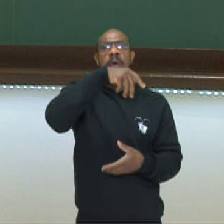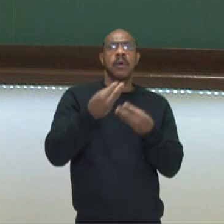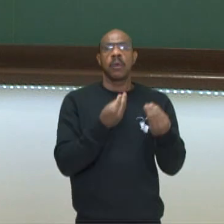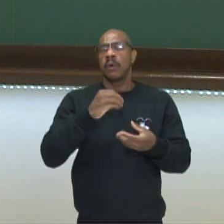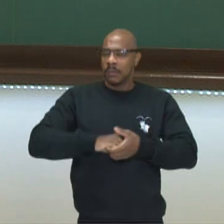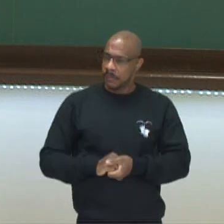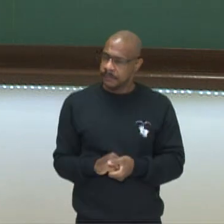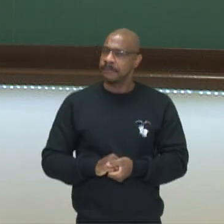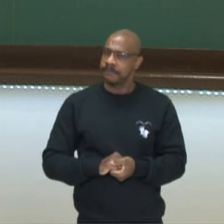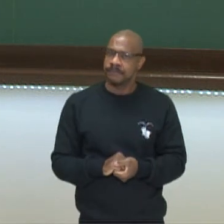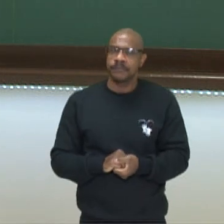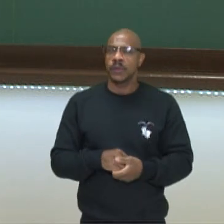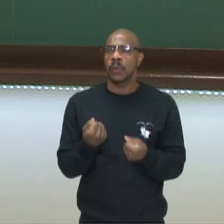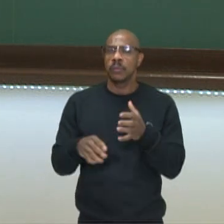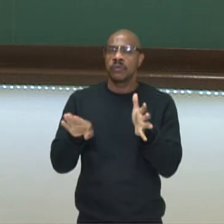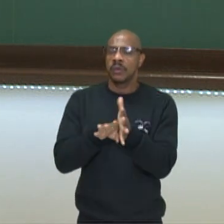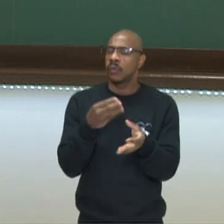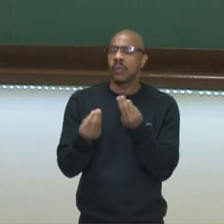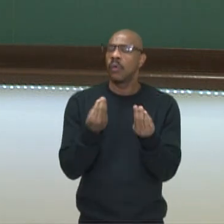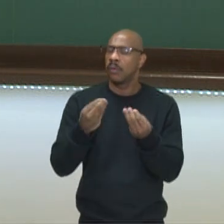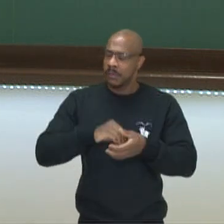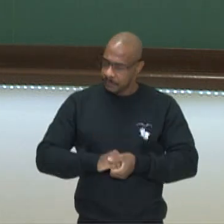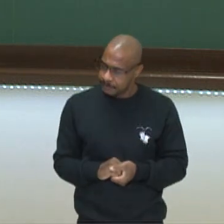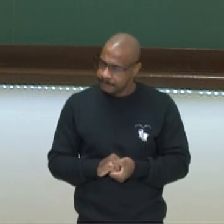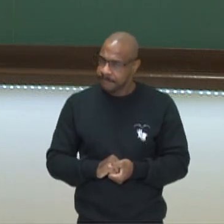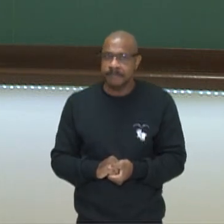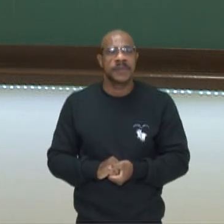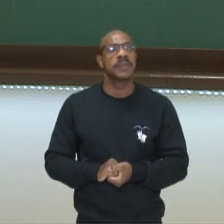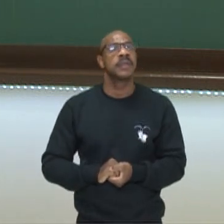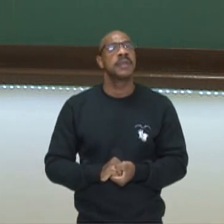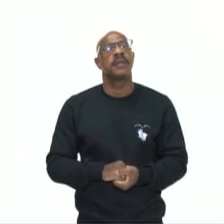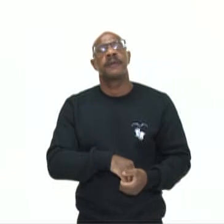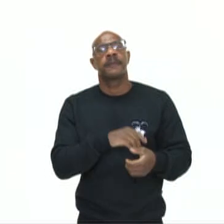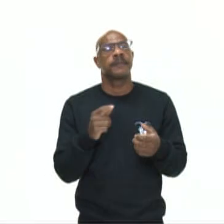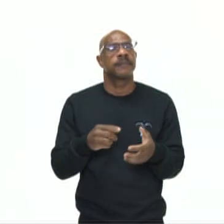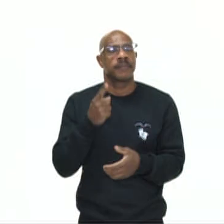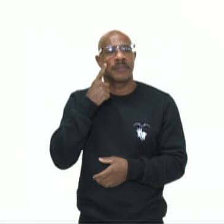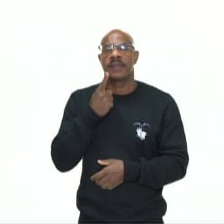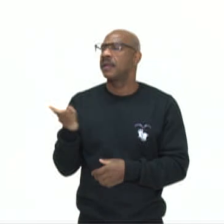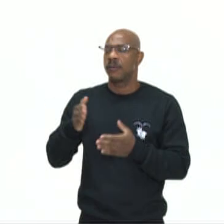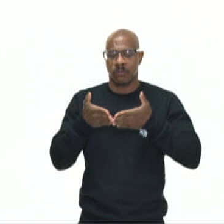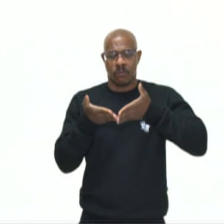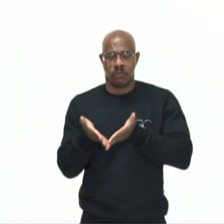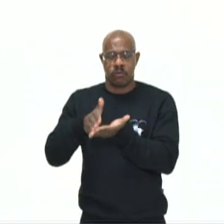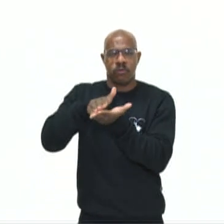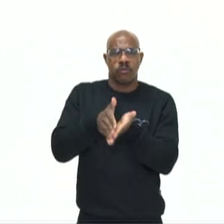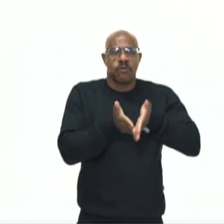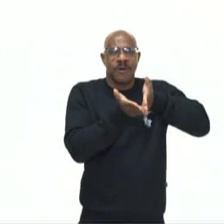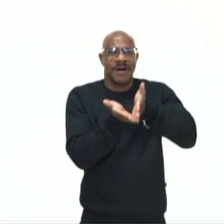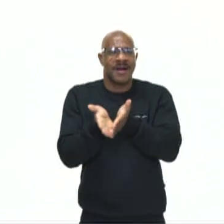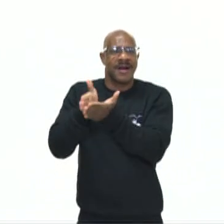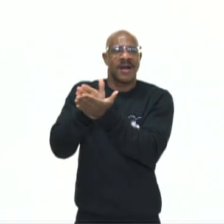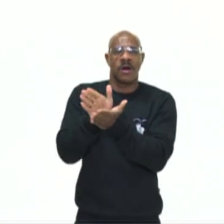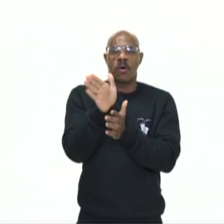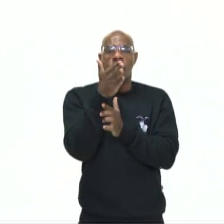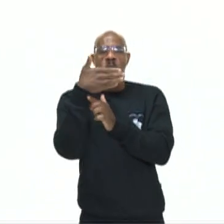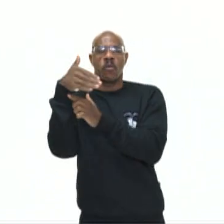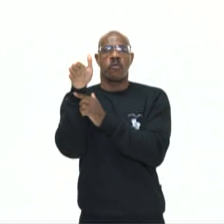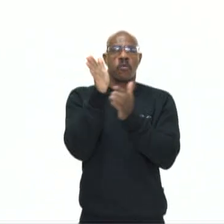que houve essa chegada desses colonos no território norte-americano? Aqui, o navio Mayflower, na Baía de